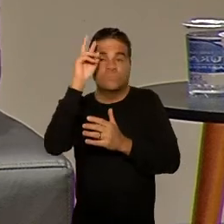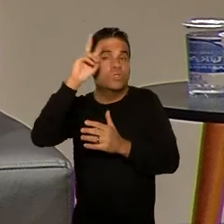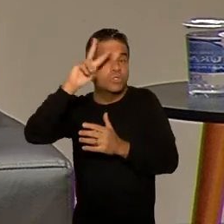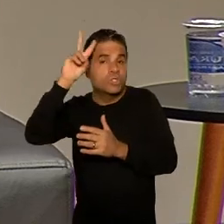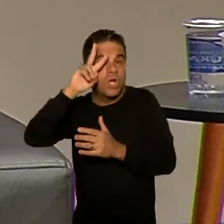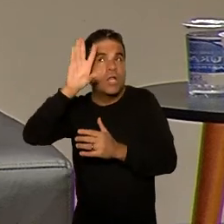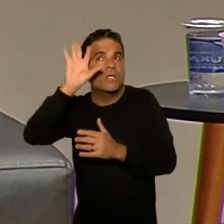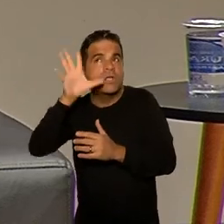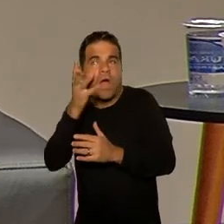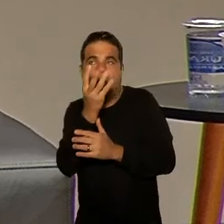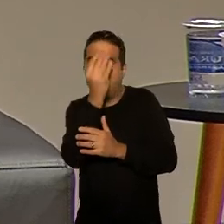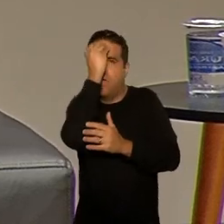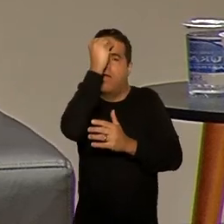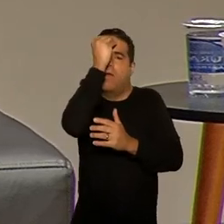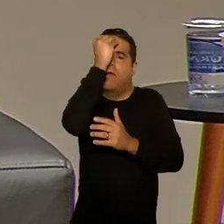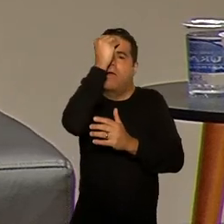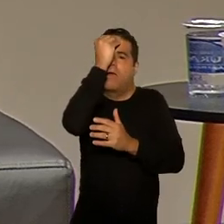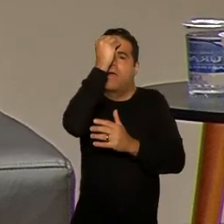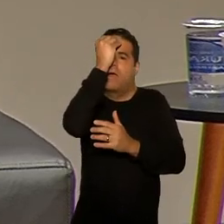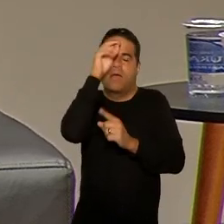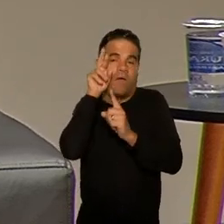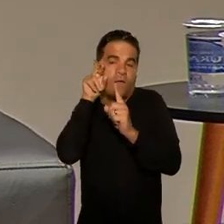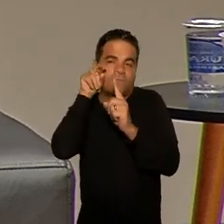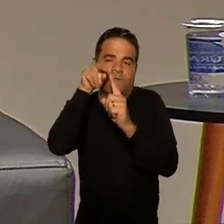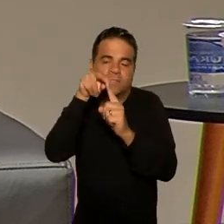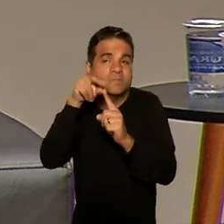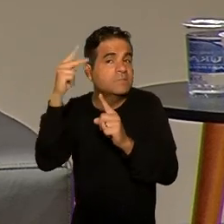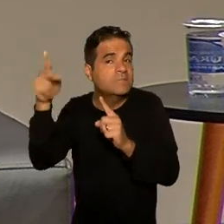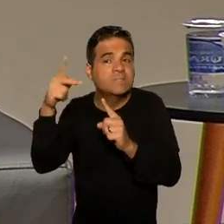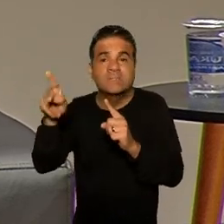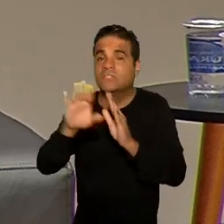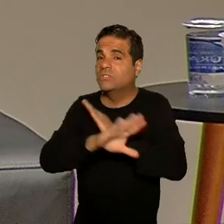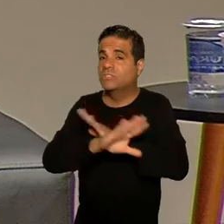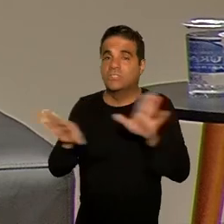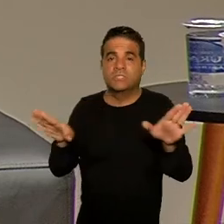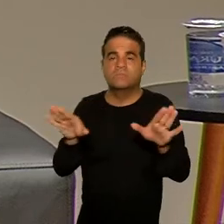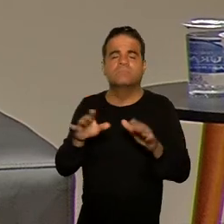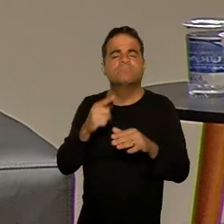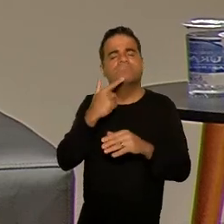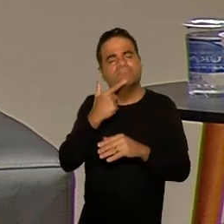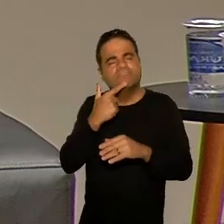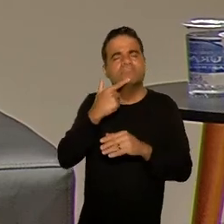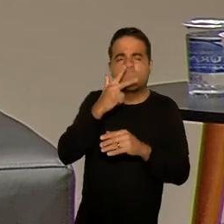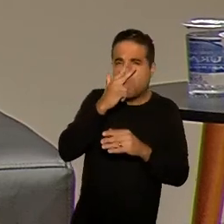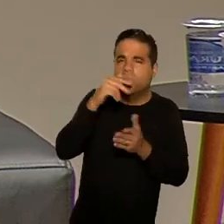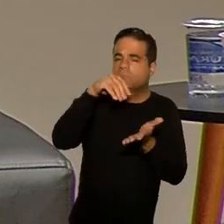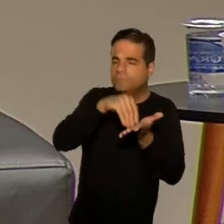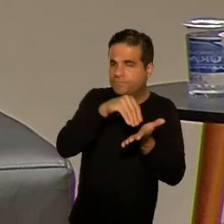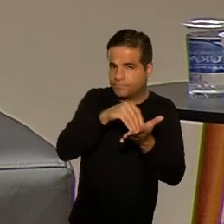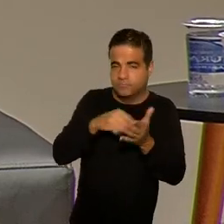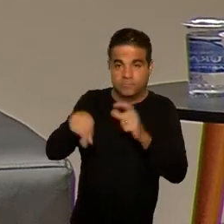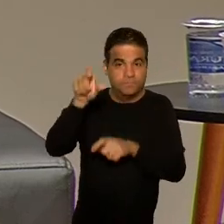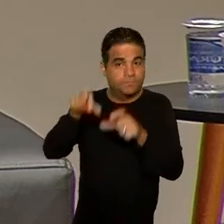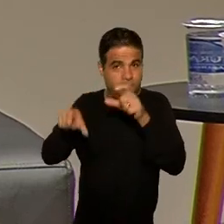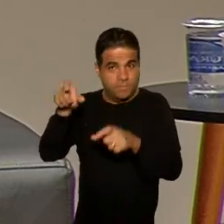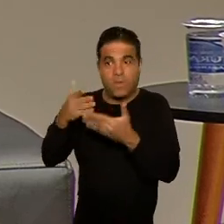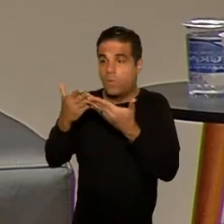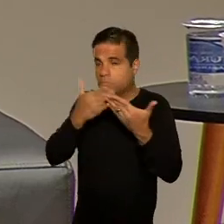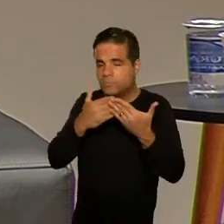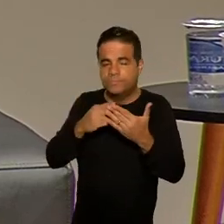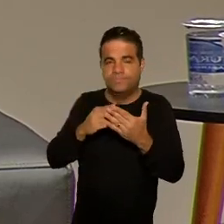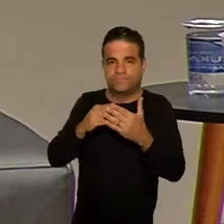história poética a partir das suas próprias referências contudo eu acho que ainda nos falta enquanto a gente